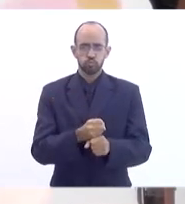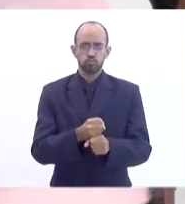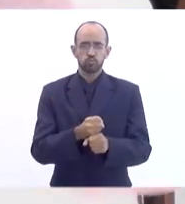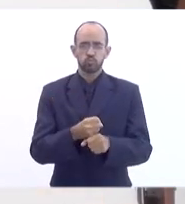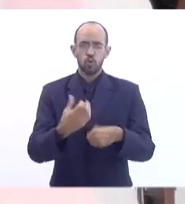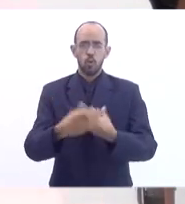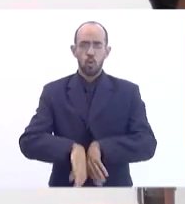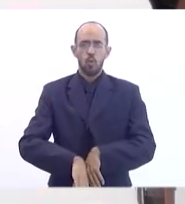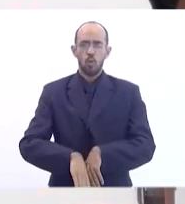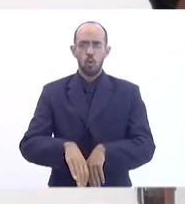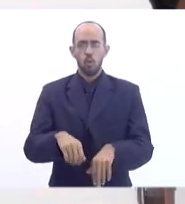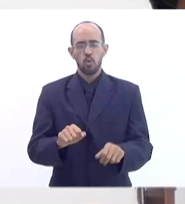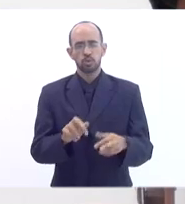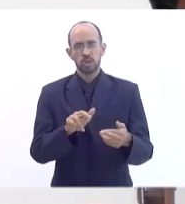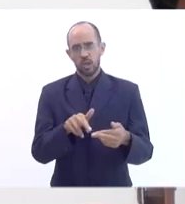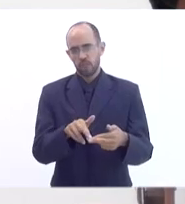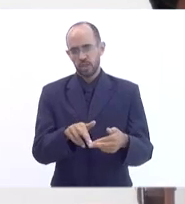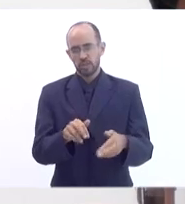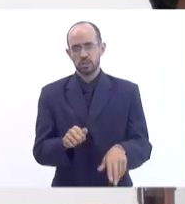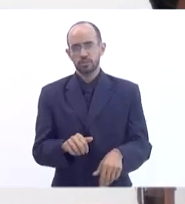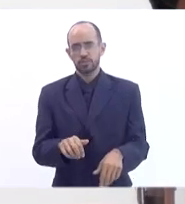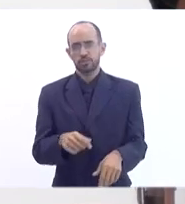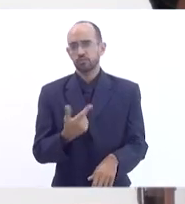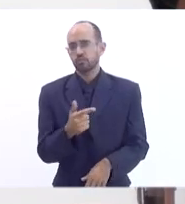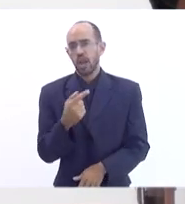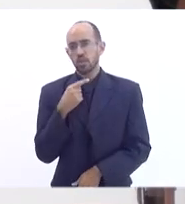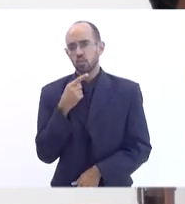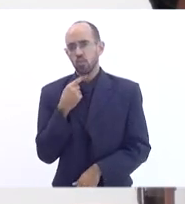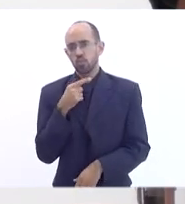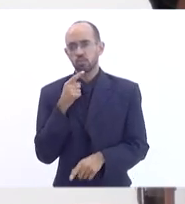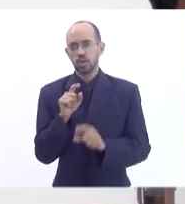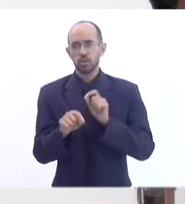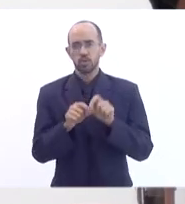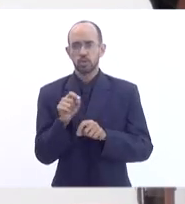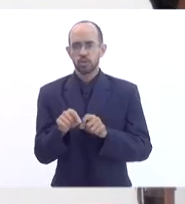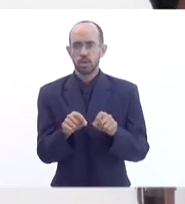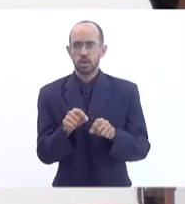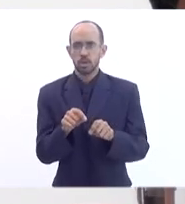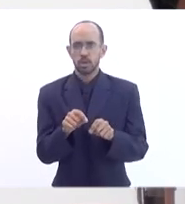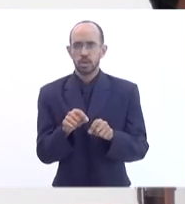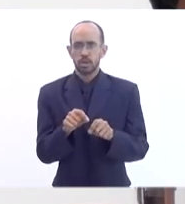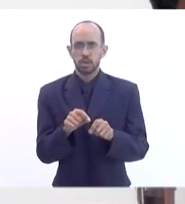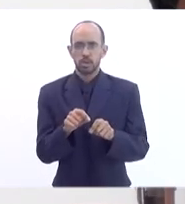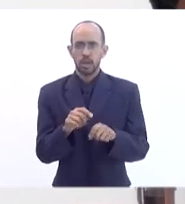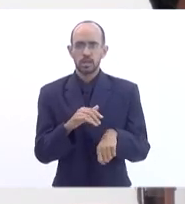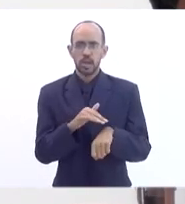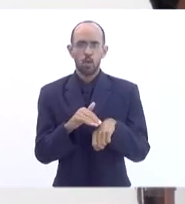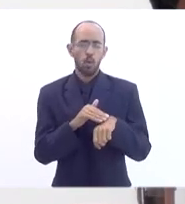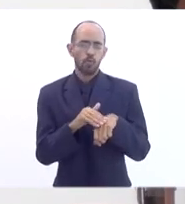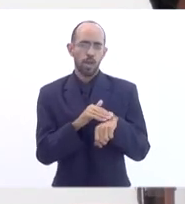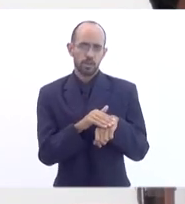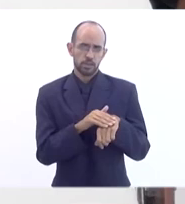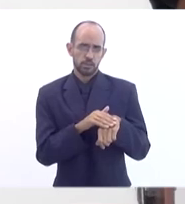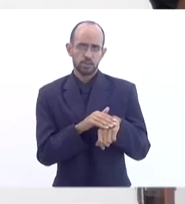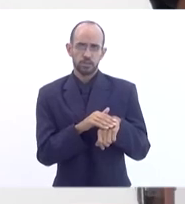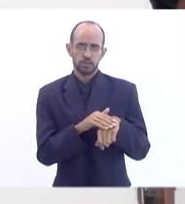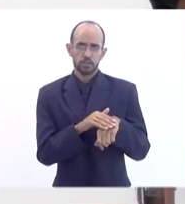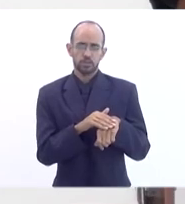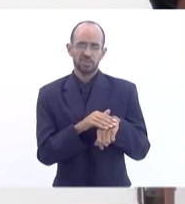concurso em referência Sem dúvida nenhuma essa fruto de muito diálogo fruto